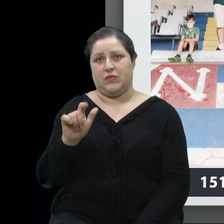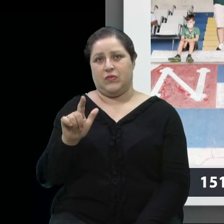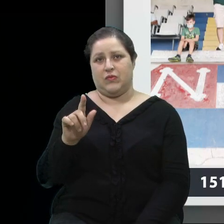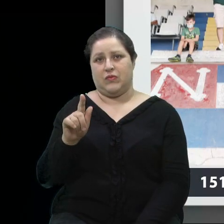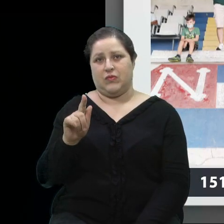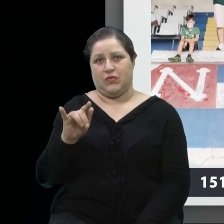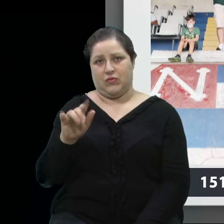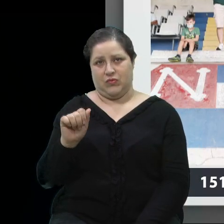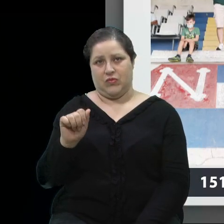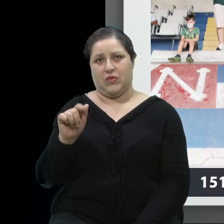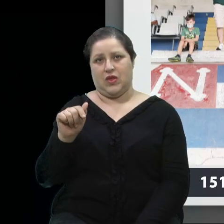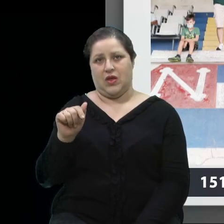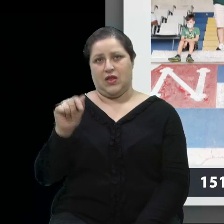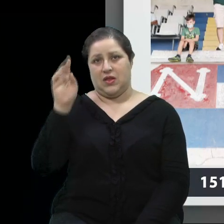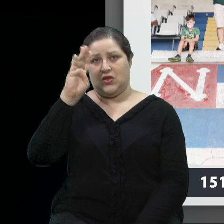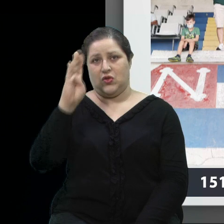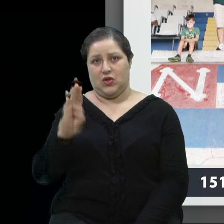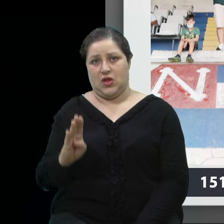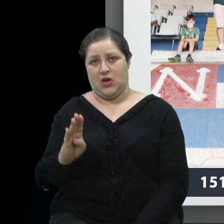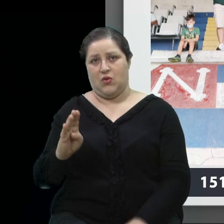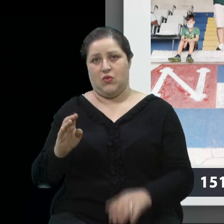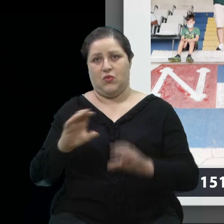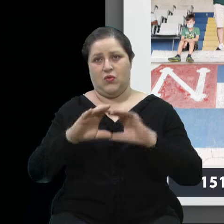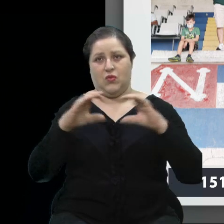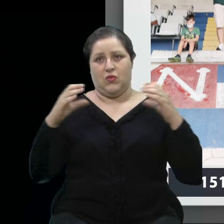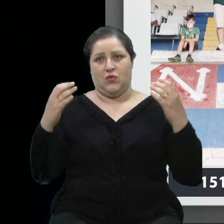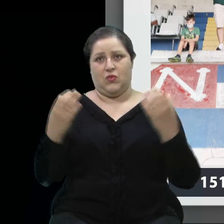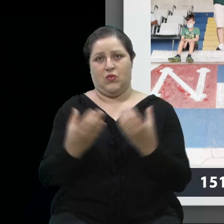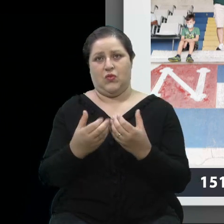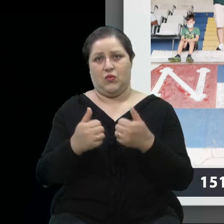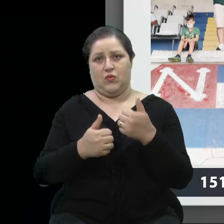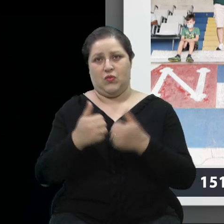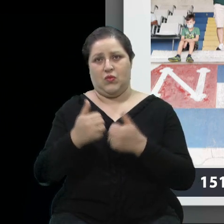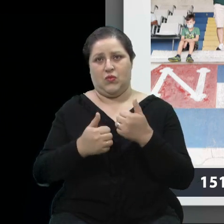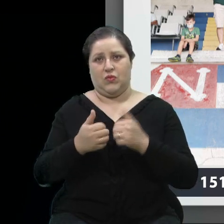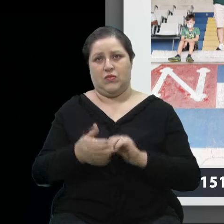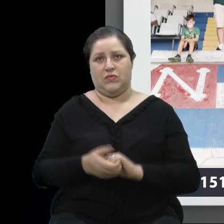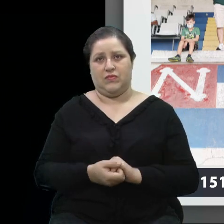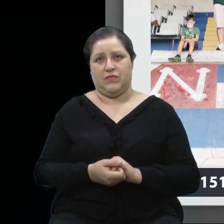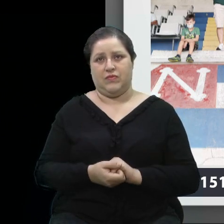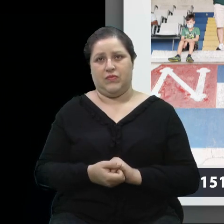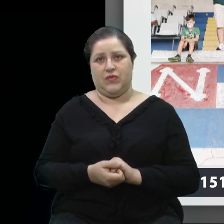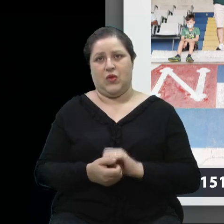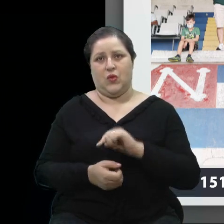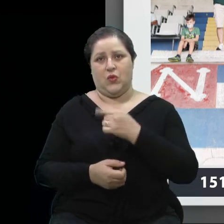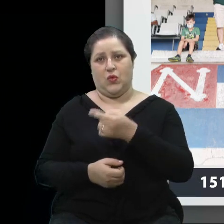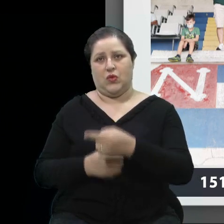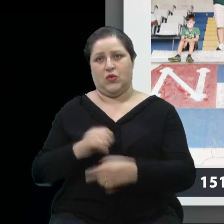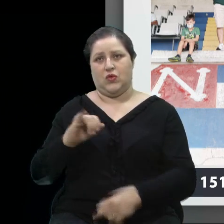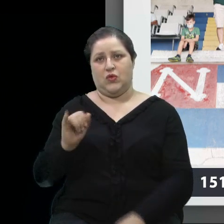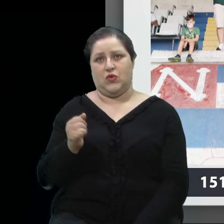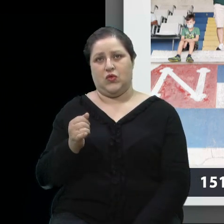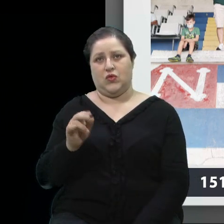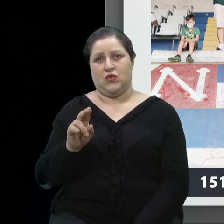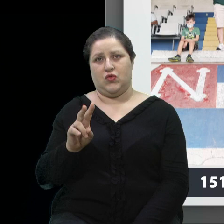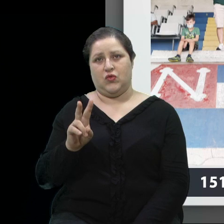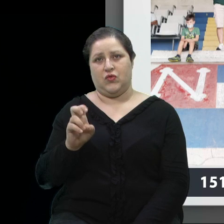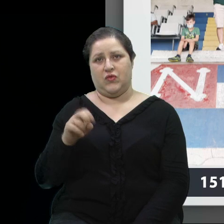Nacional, extremamente tradicional lá, vereador Cadore, estádio Nicolau Alayon, o estádio do Juventus, né? Só a gente vê as